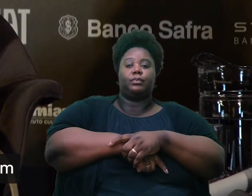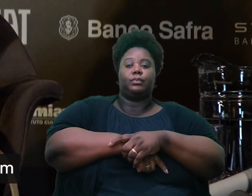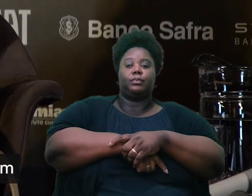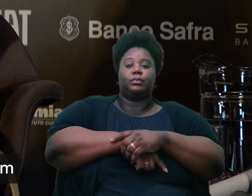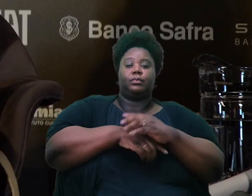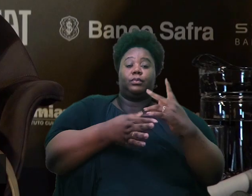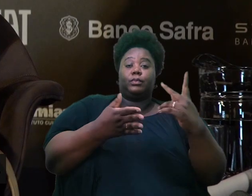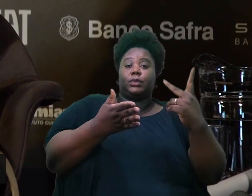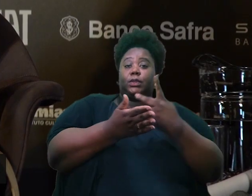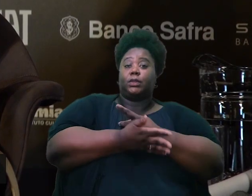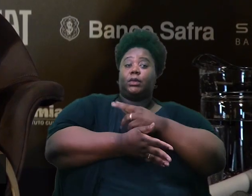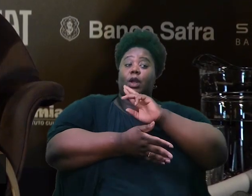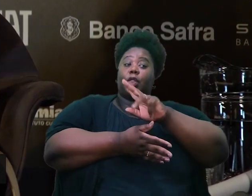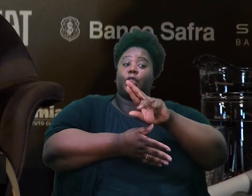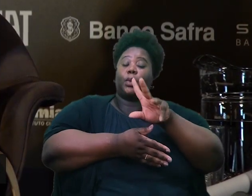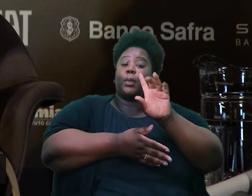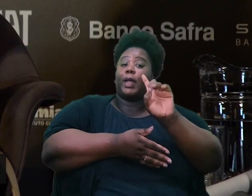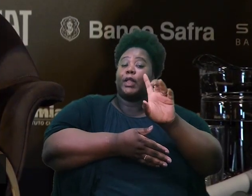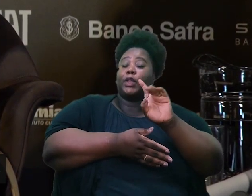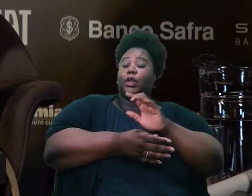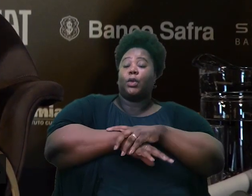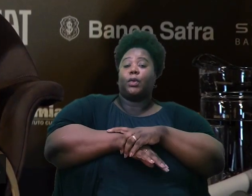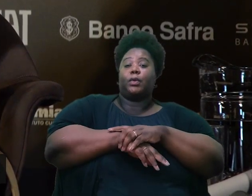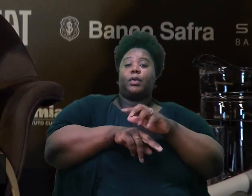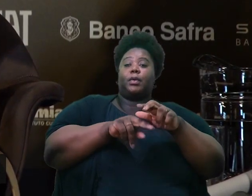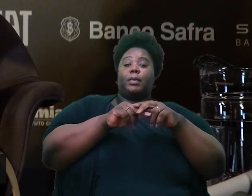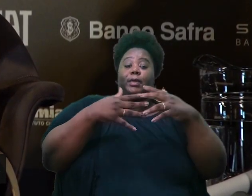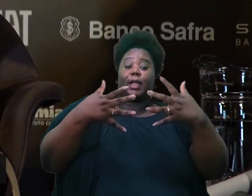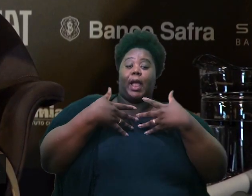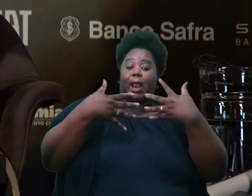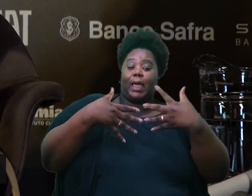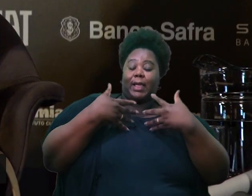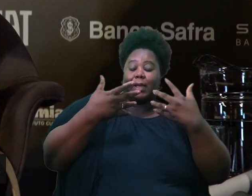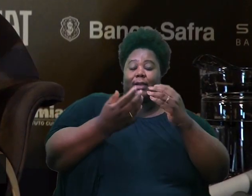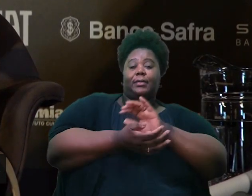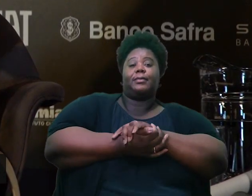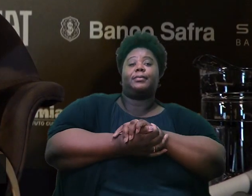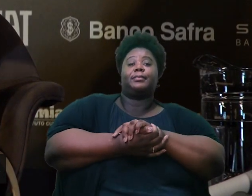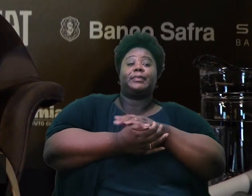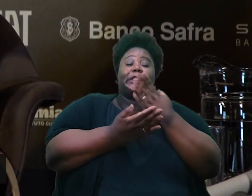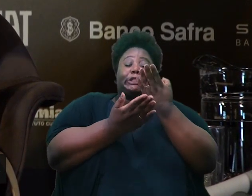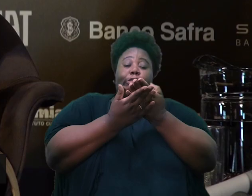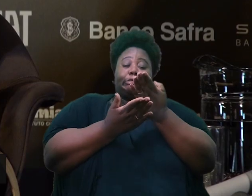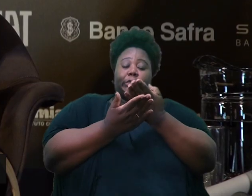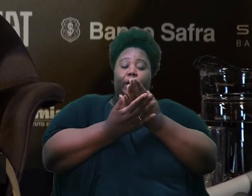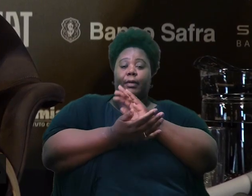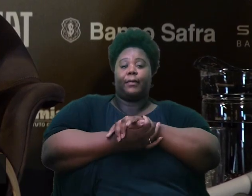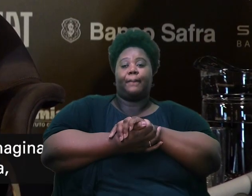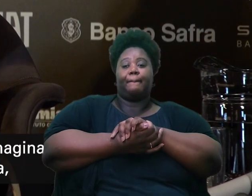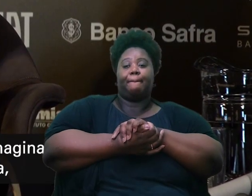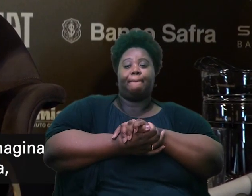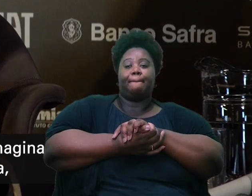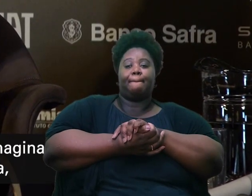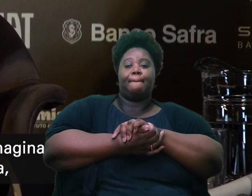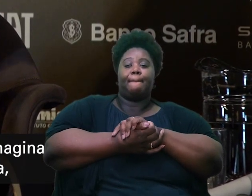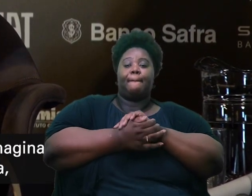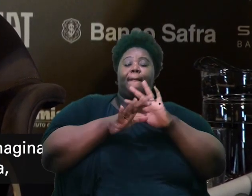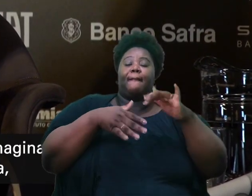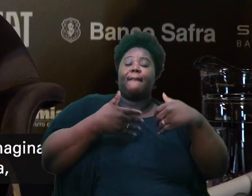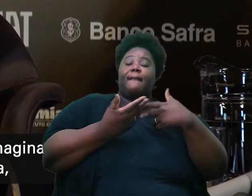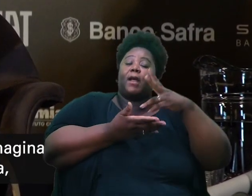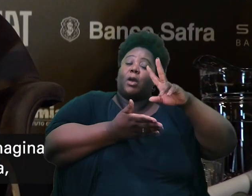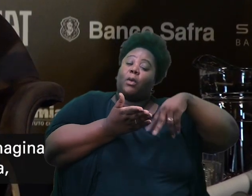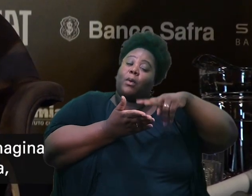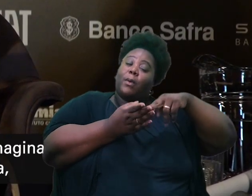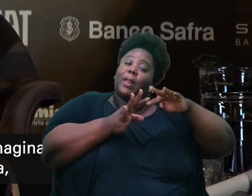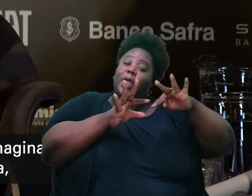Advém não só desse prazer em estudar. Então, eu leio